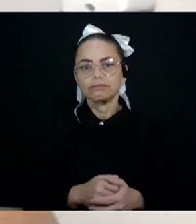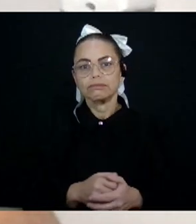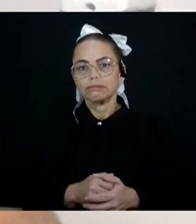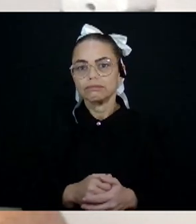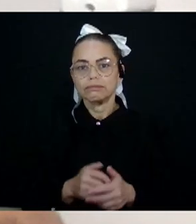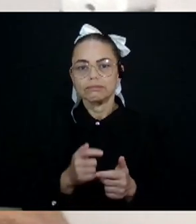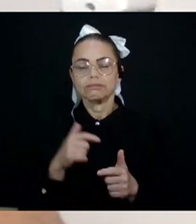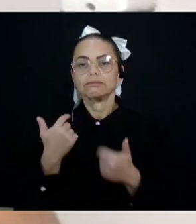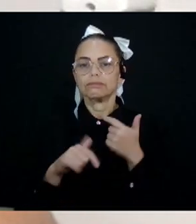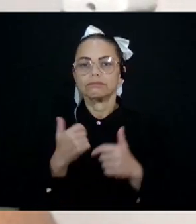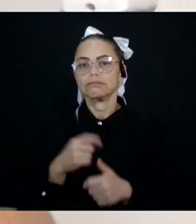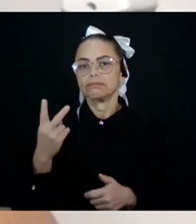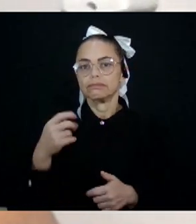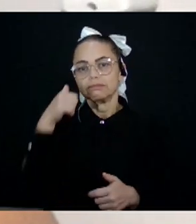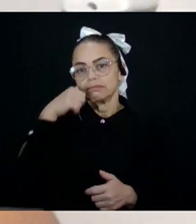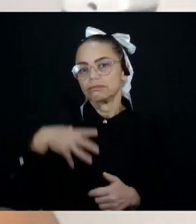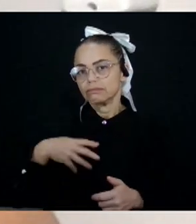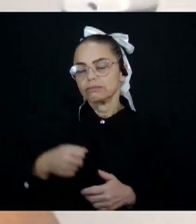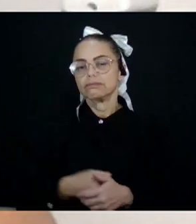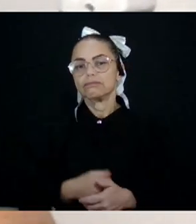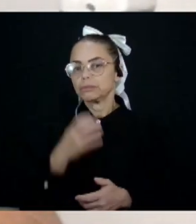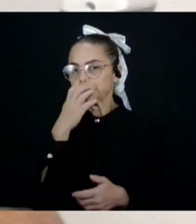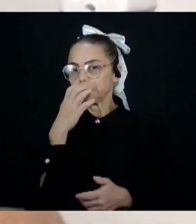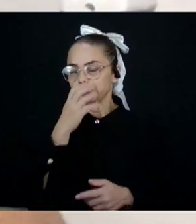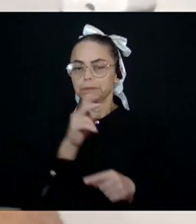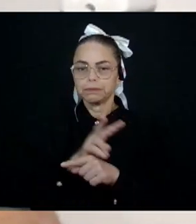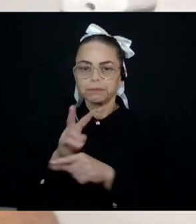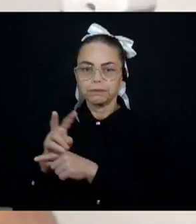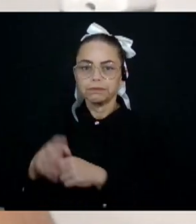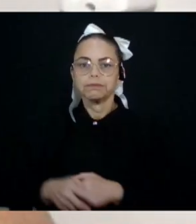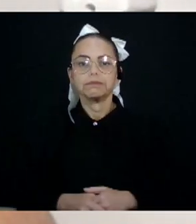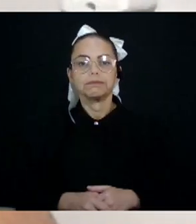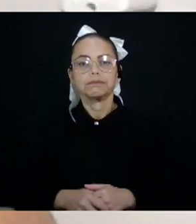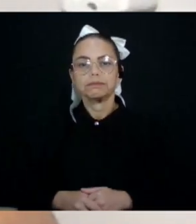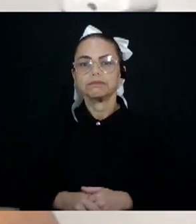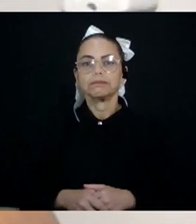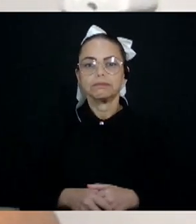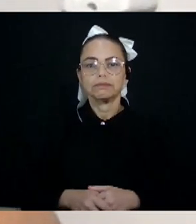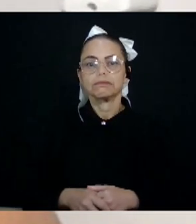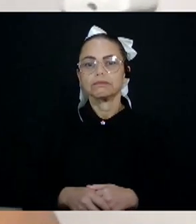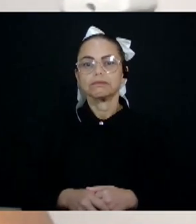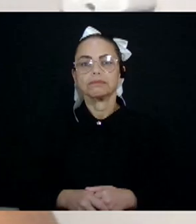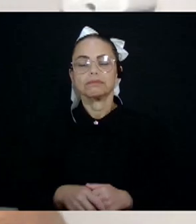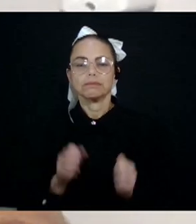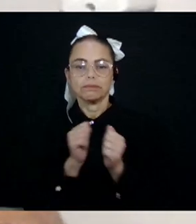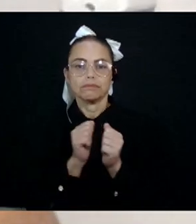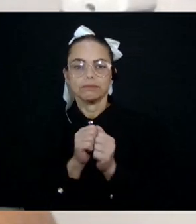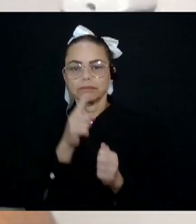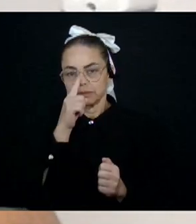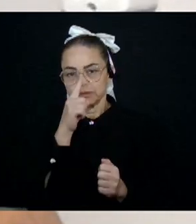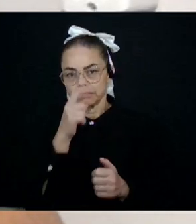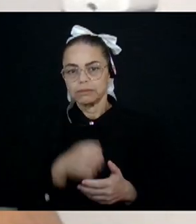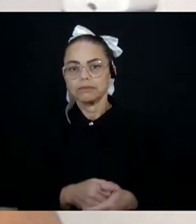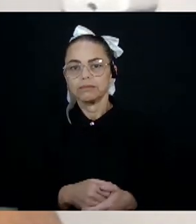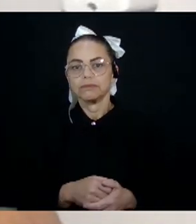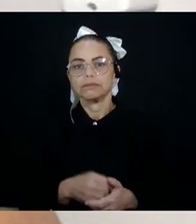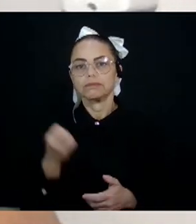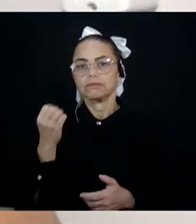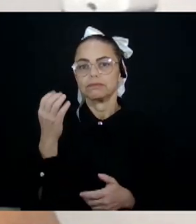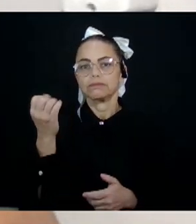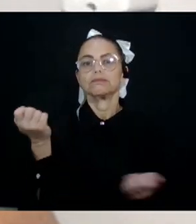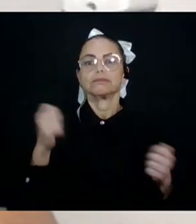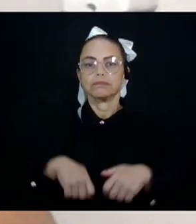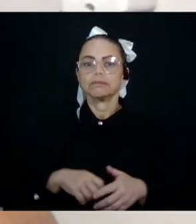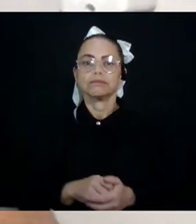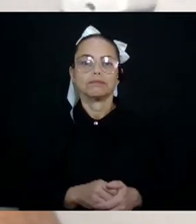filhas, tem as coisas da casa, tem um cachorro para cuidar, e as filhas ficam, se eu não me engano, com a mãe. Então, assim, quando ela viaja, né? Então, às vezes eu